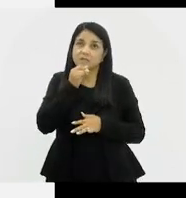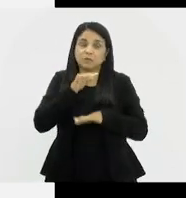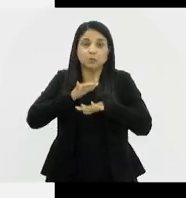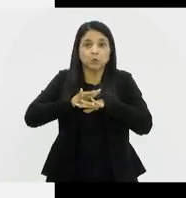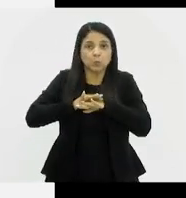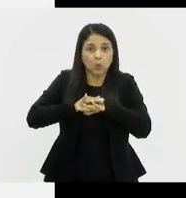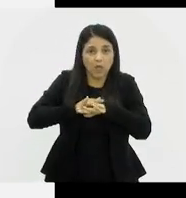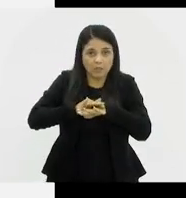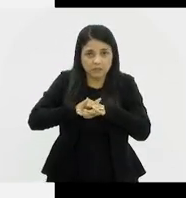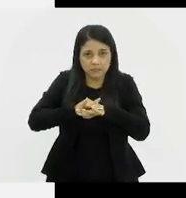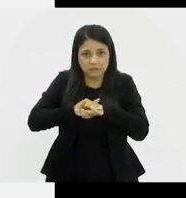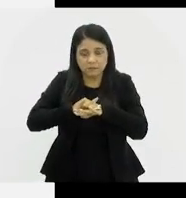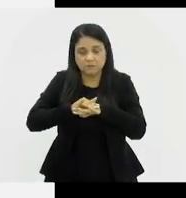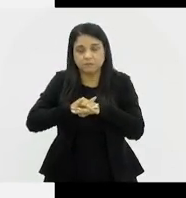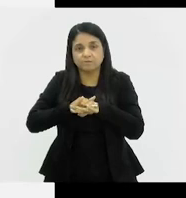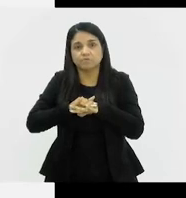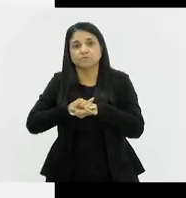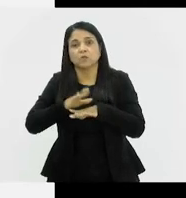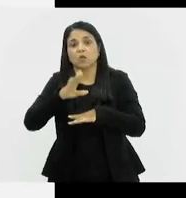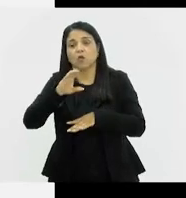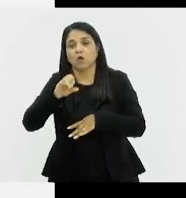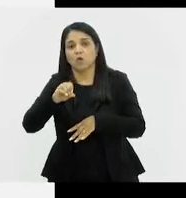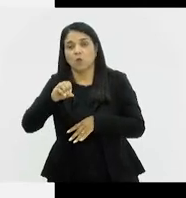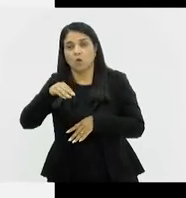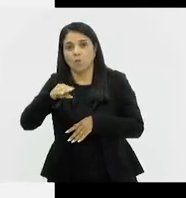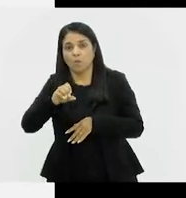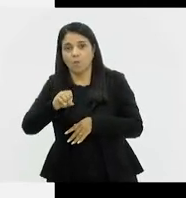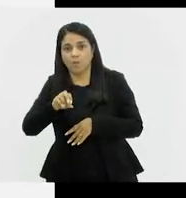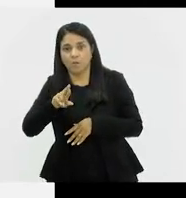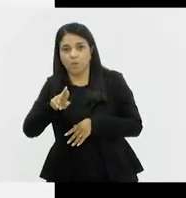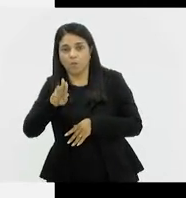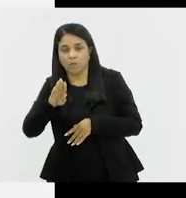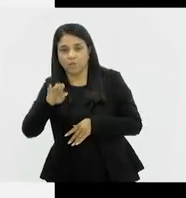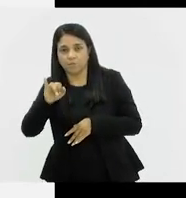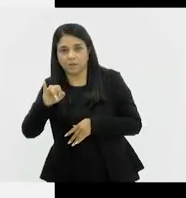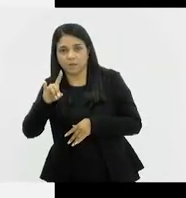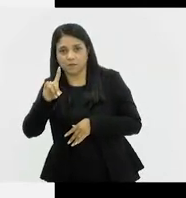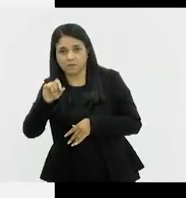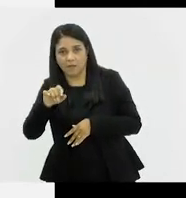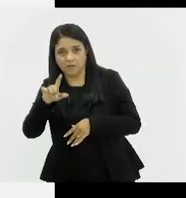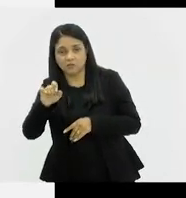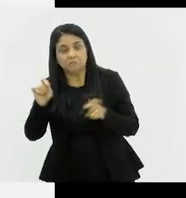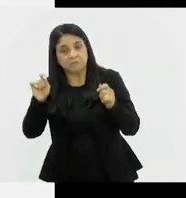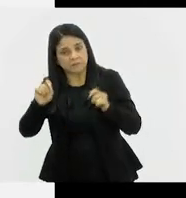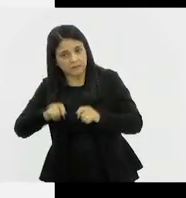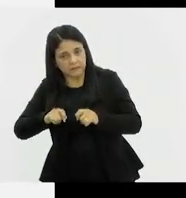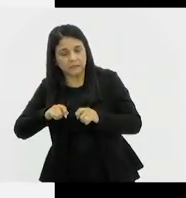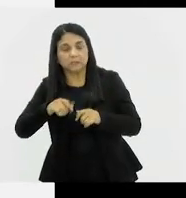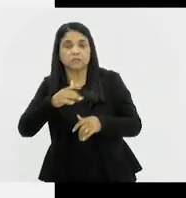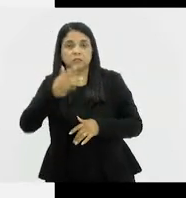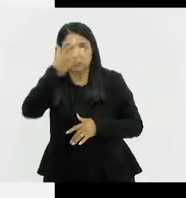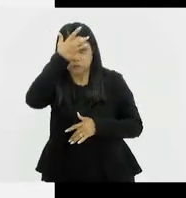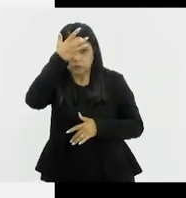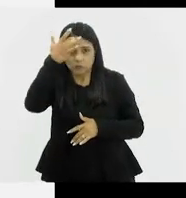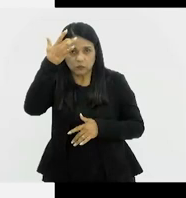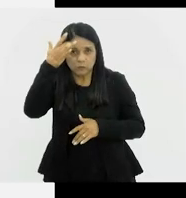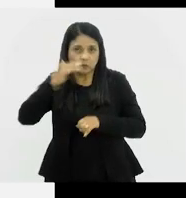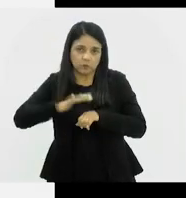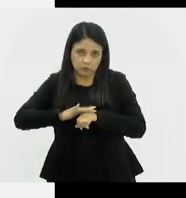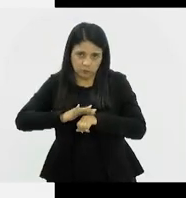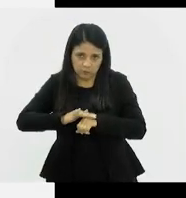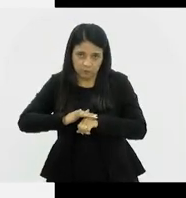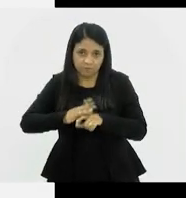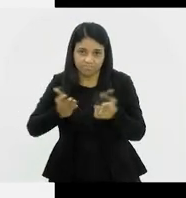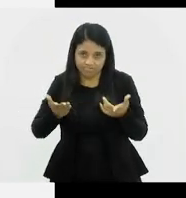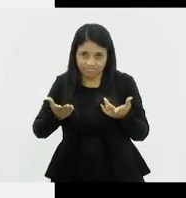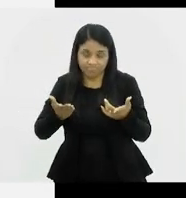comorbidades, tem mais chance de adoecimento mental. Então, a gente pode trabalhar para que não acumule